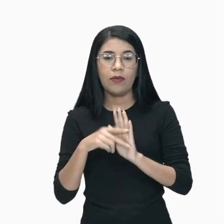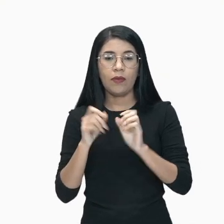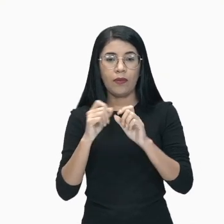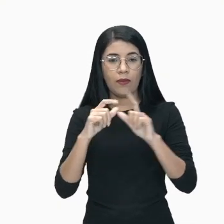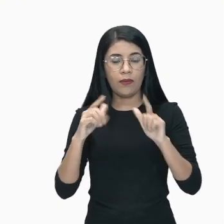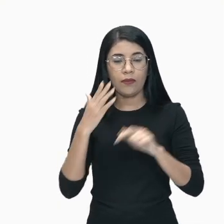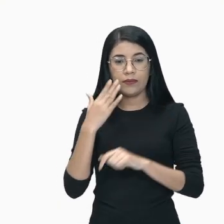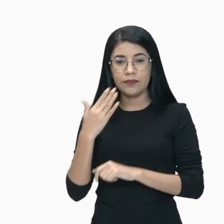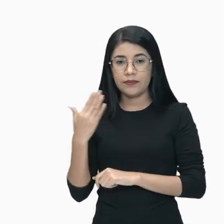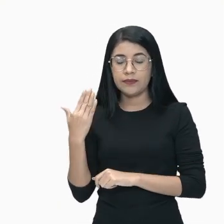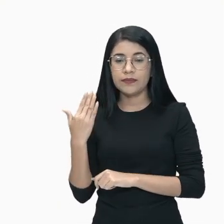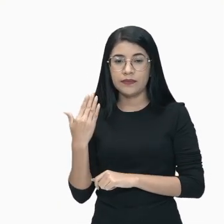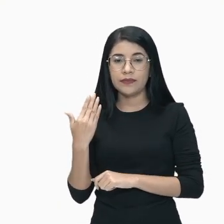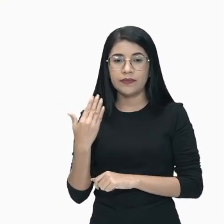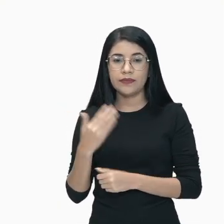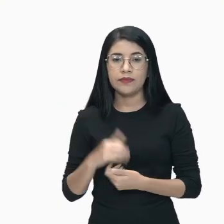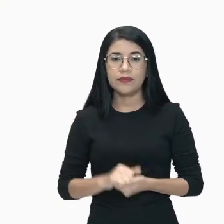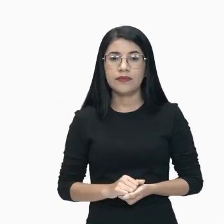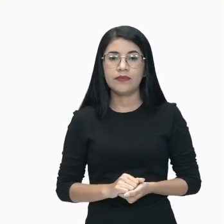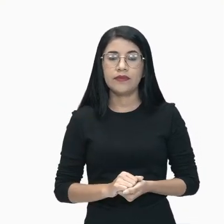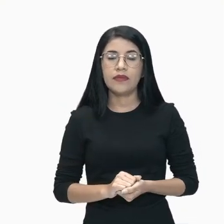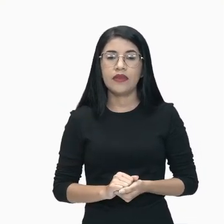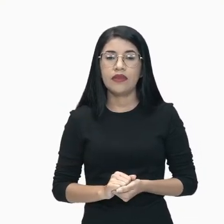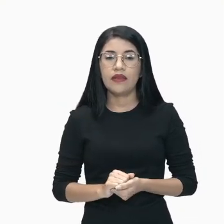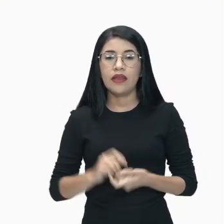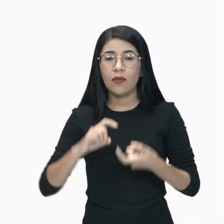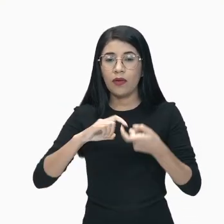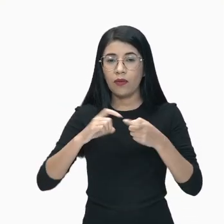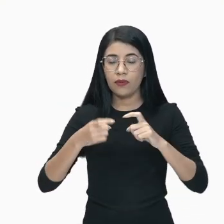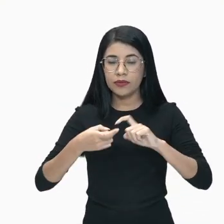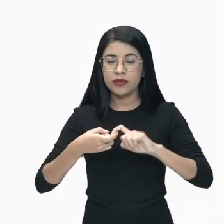de proporcionalidade, constante eletrostática, que é o K,